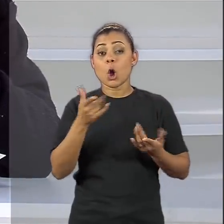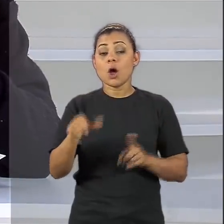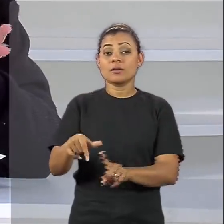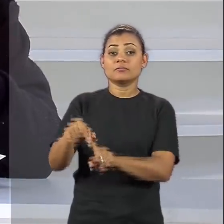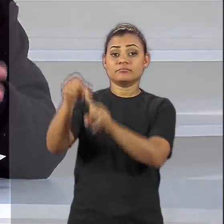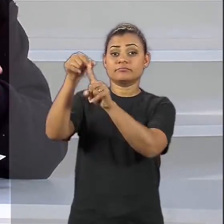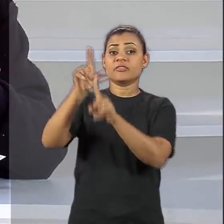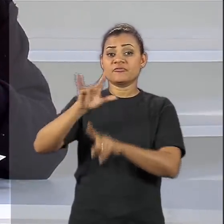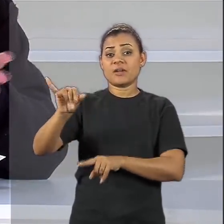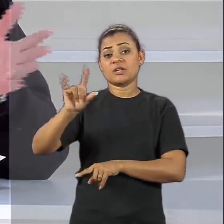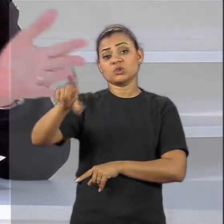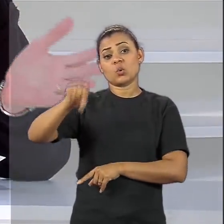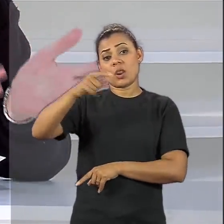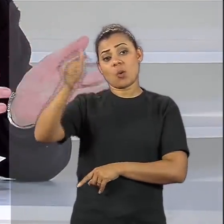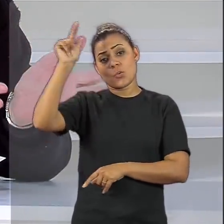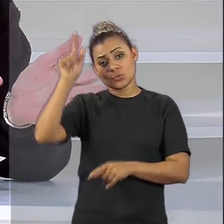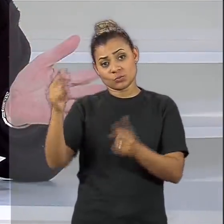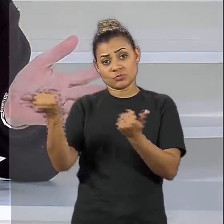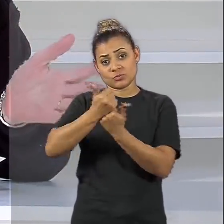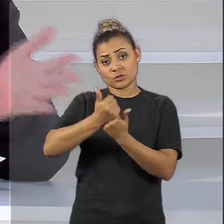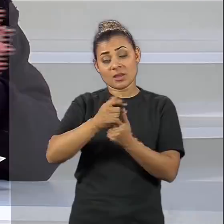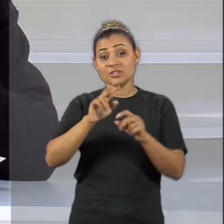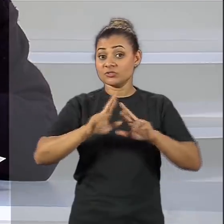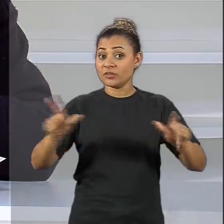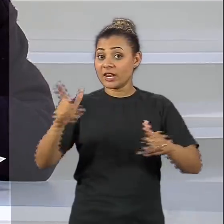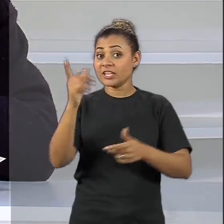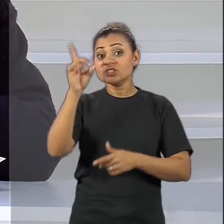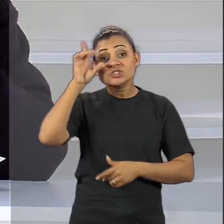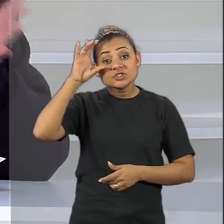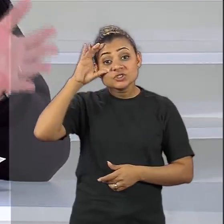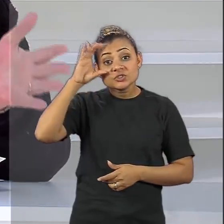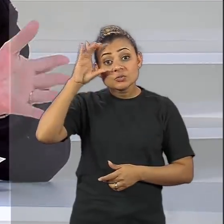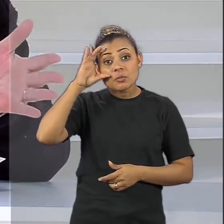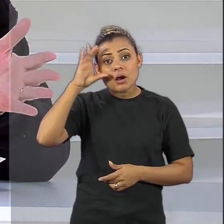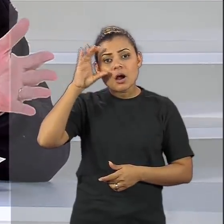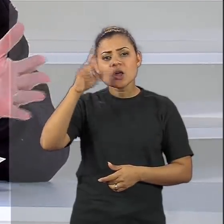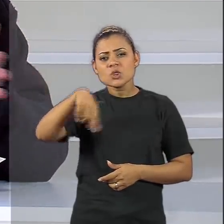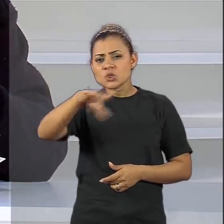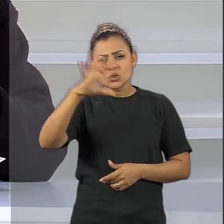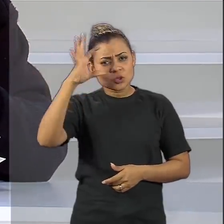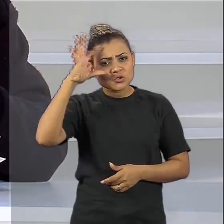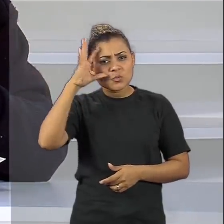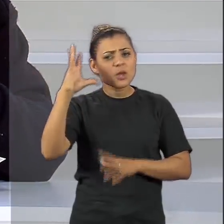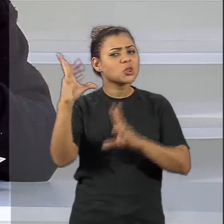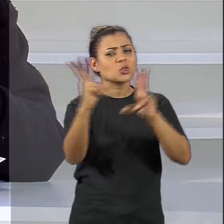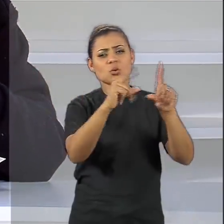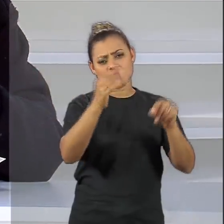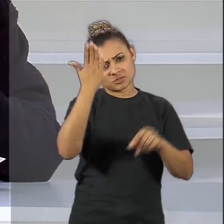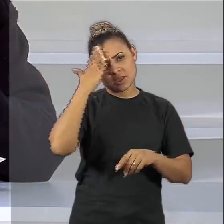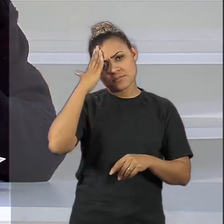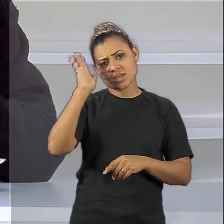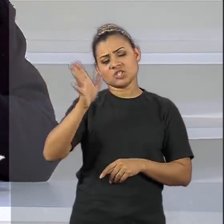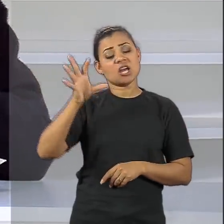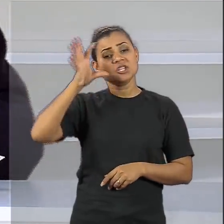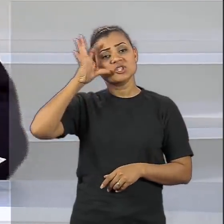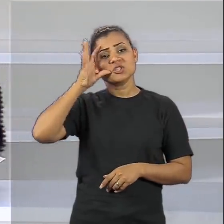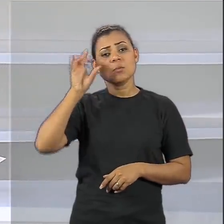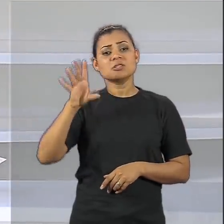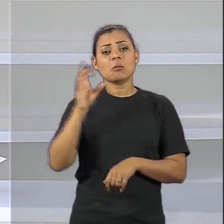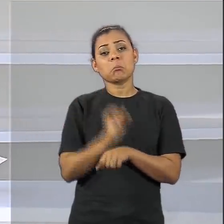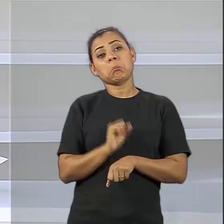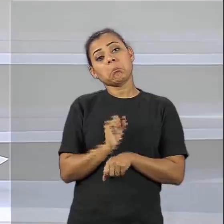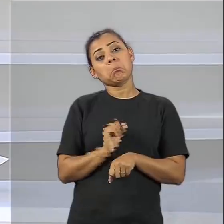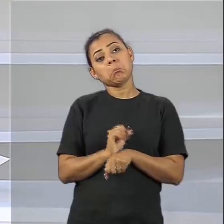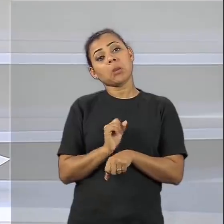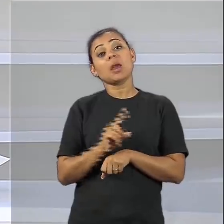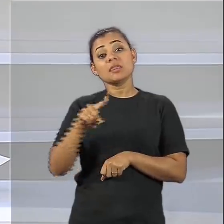vai, mas é diferente da Dilma, né? Quando ele indicou a Dilma, todo mundo sabia que a Dilma ia apenas esquentar a cadeira para que ele voltasse